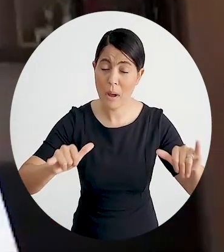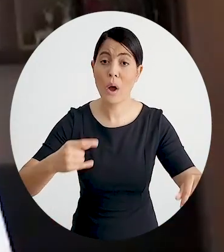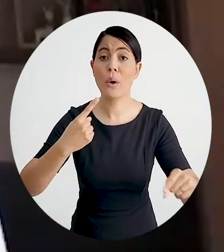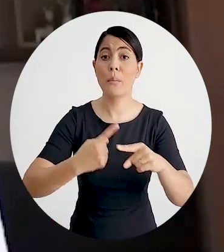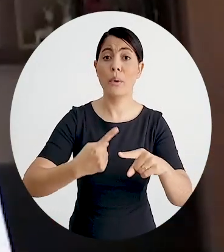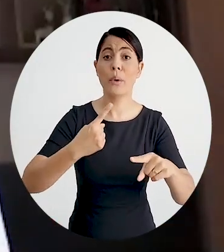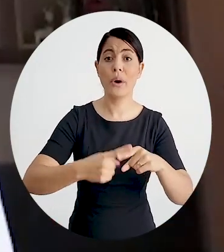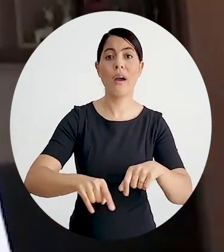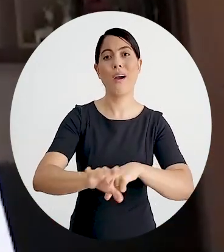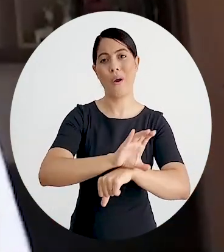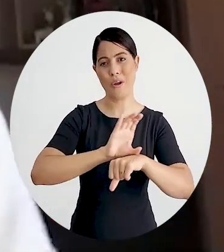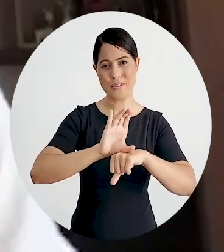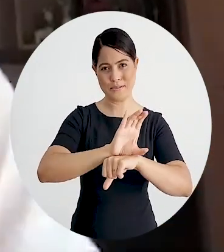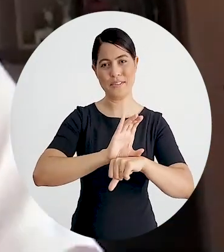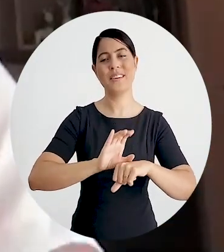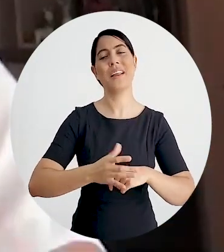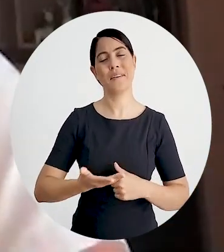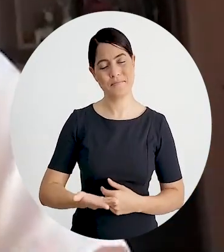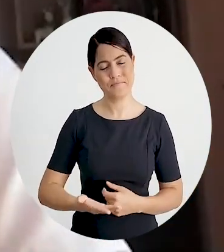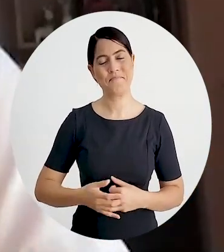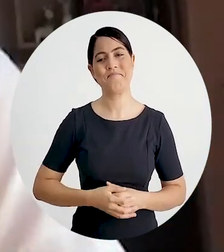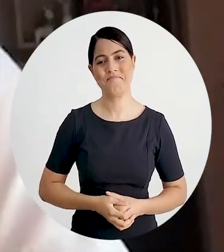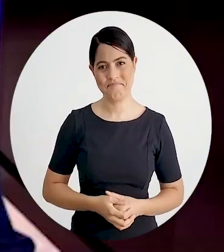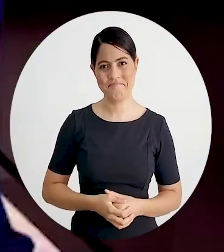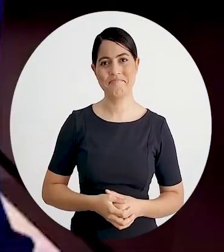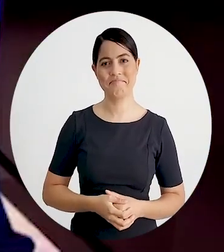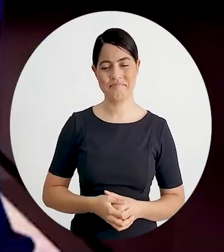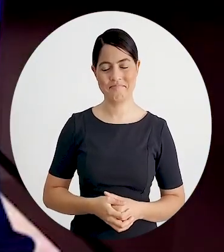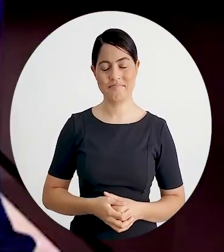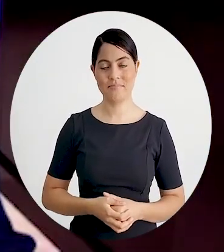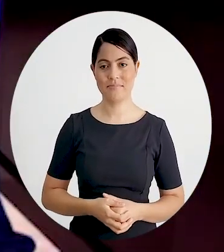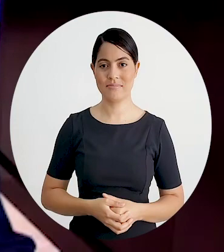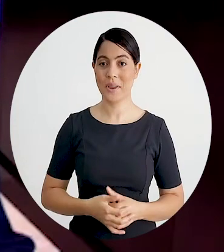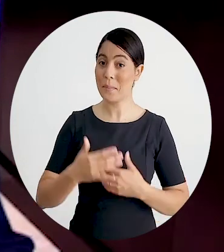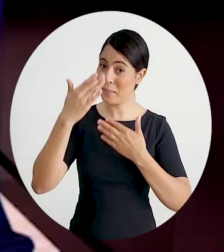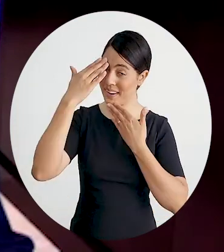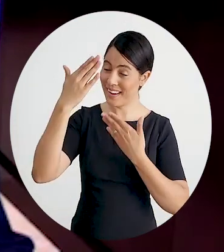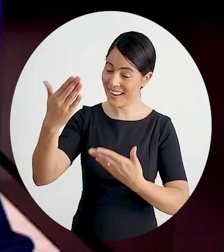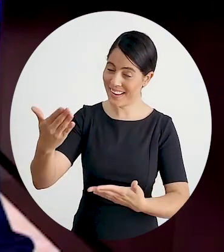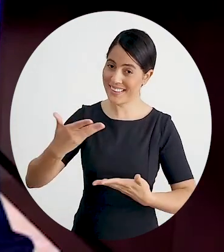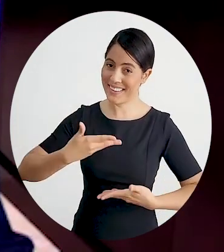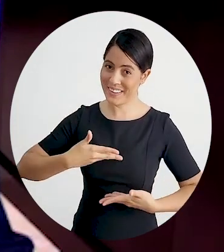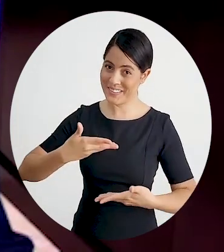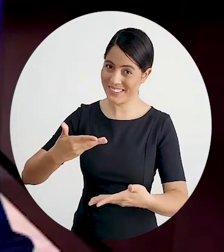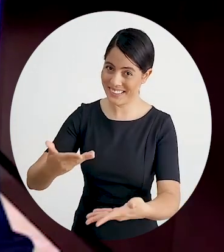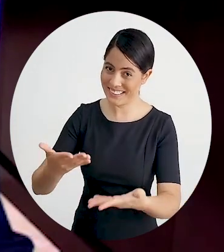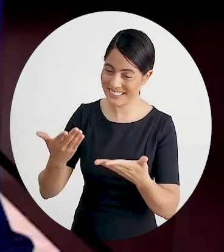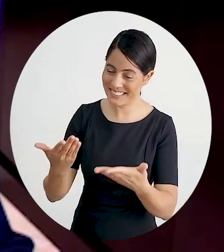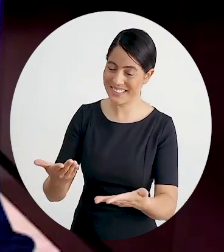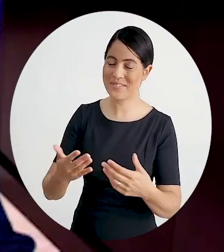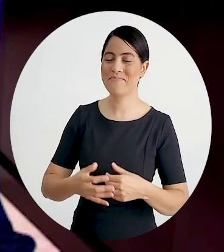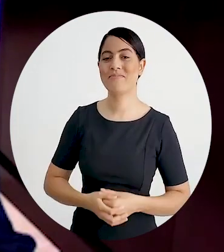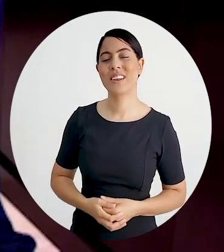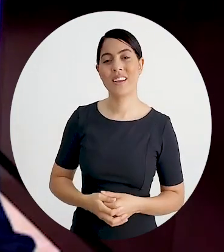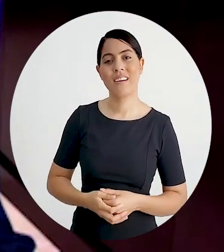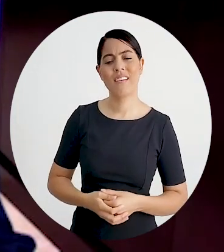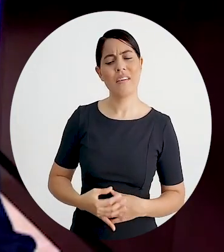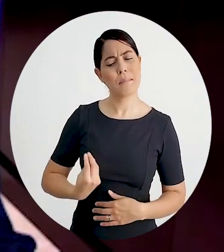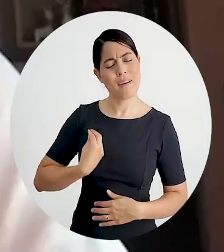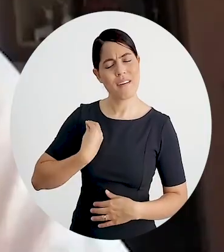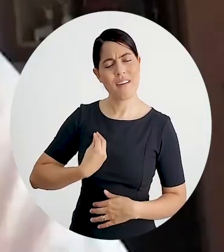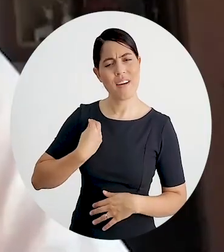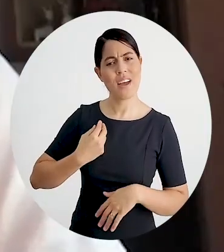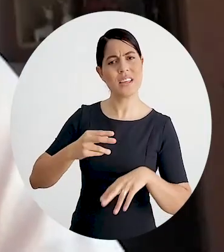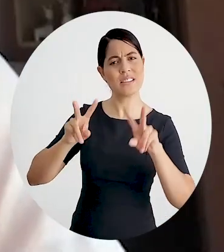que é justamente a importância da Constituição Federal. Perfeito, eu agradeço o convite que me foi formulado e a possibilidade